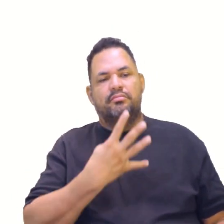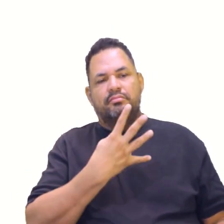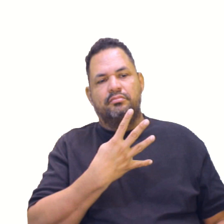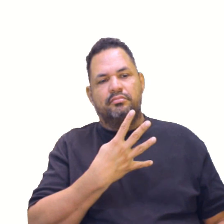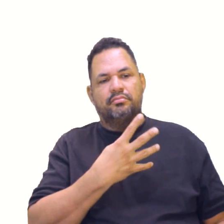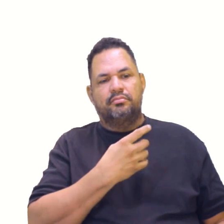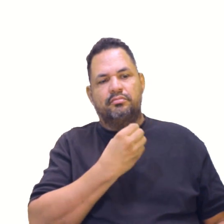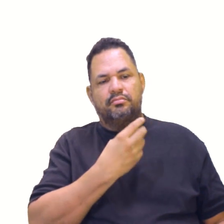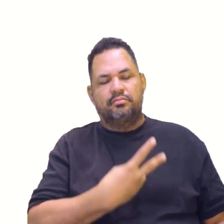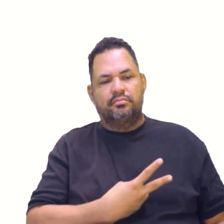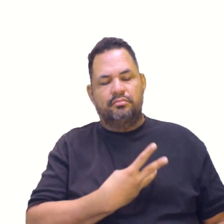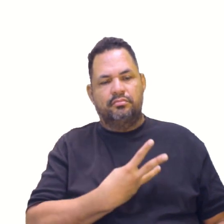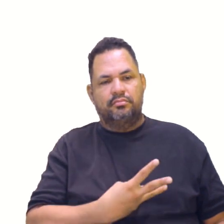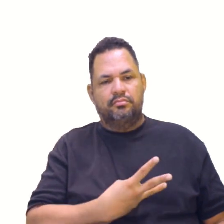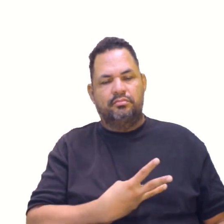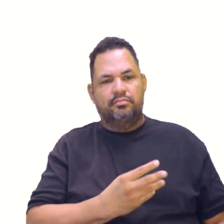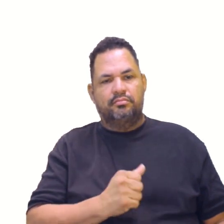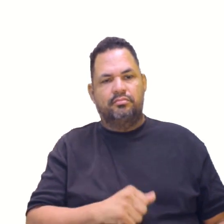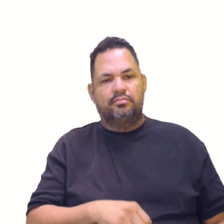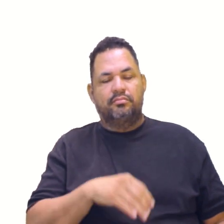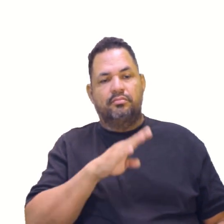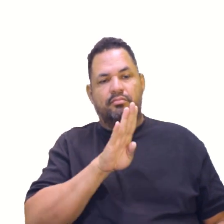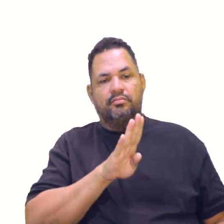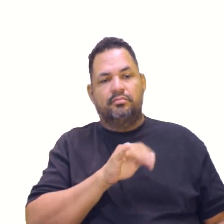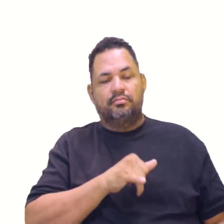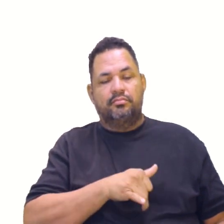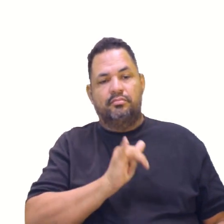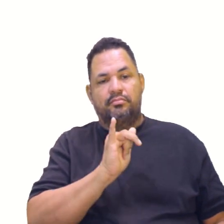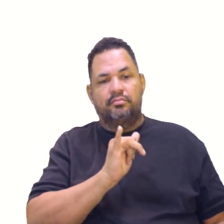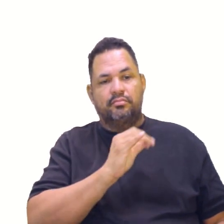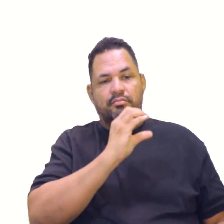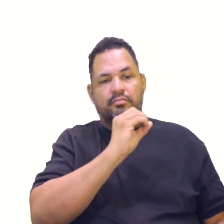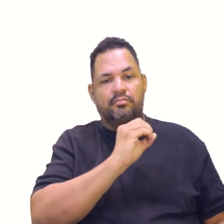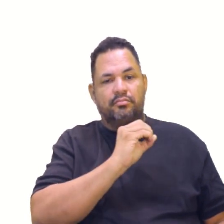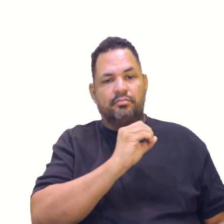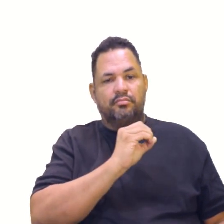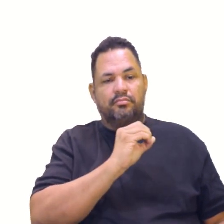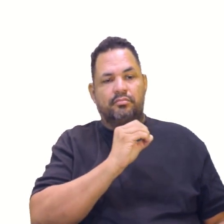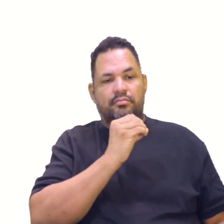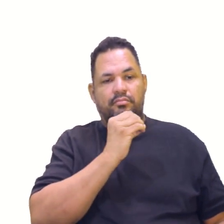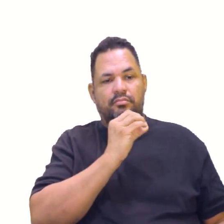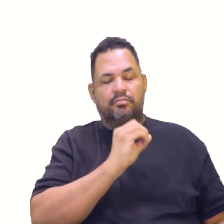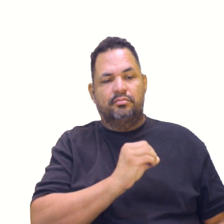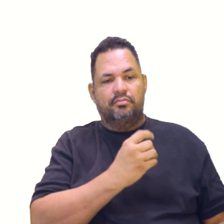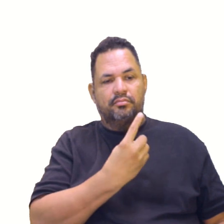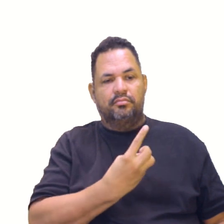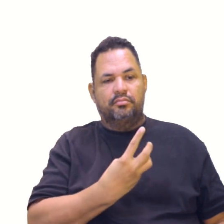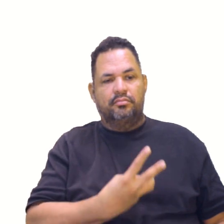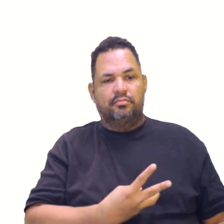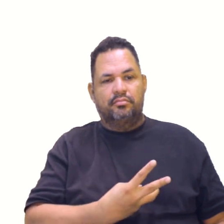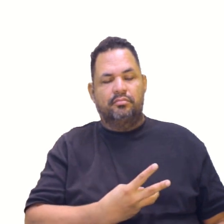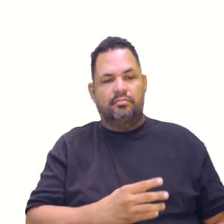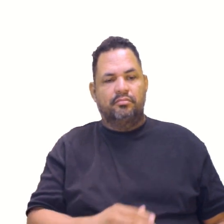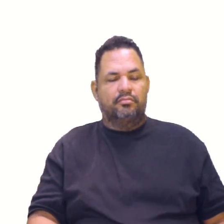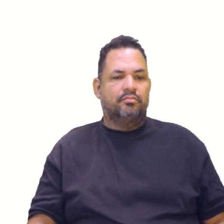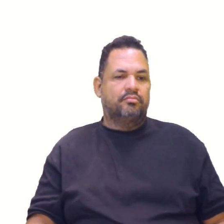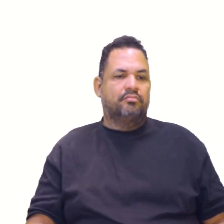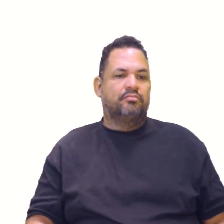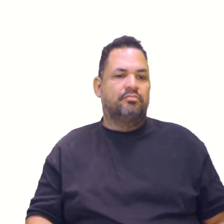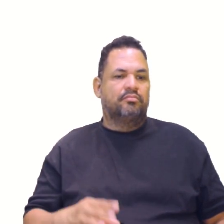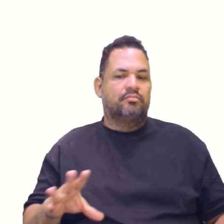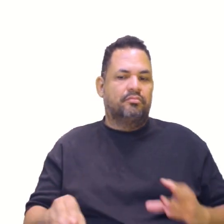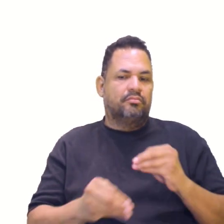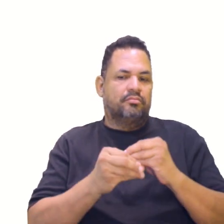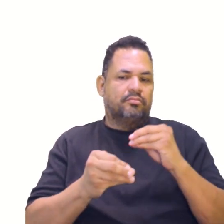4, 2 e 3. Depois os valores de y. 0, 1 e 3. 1 e 3. E depois a gente vai